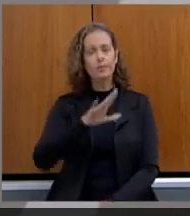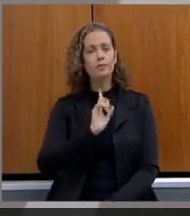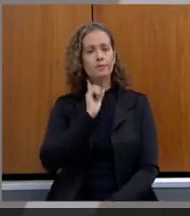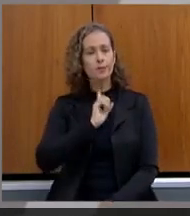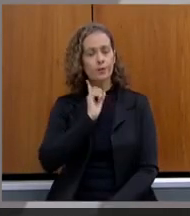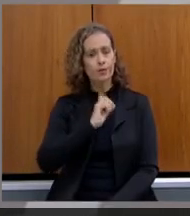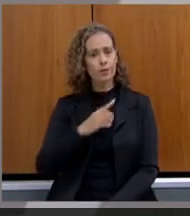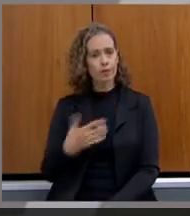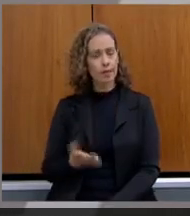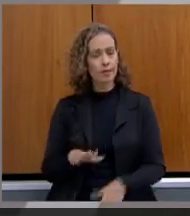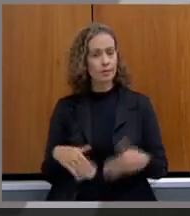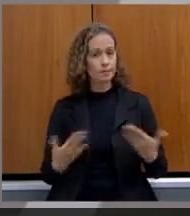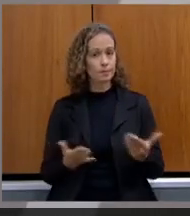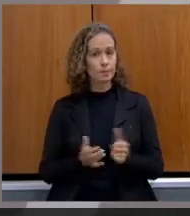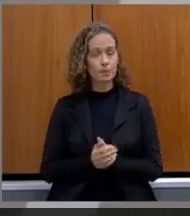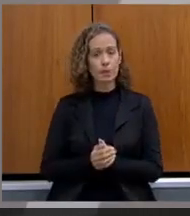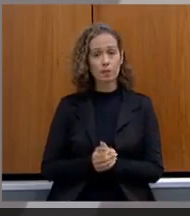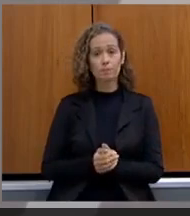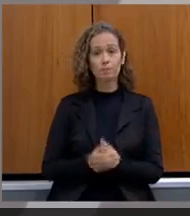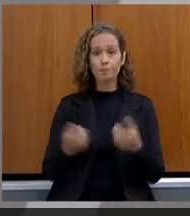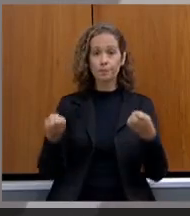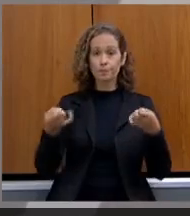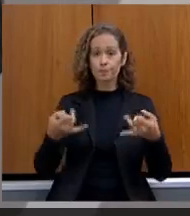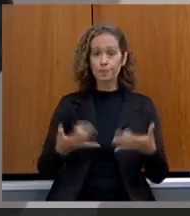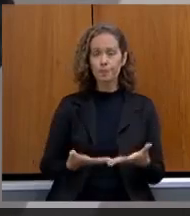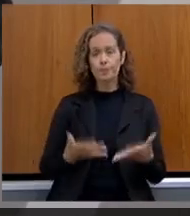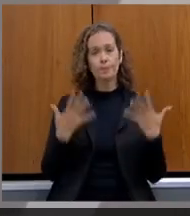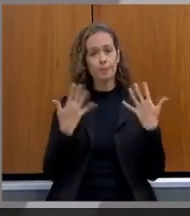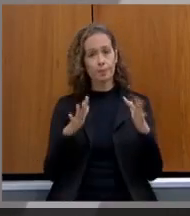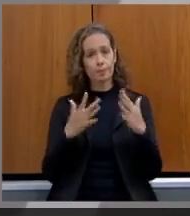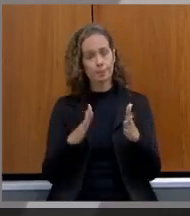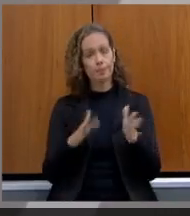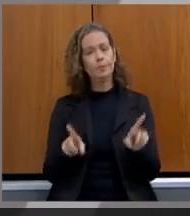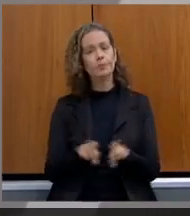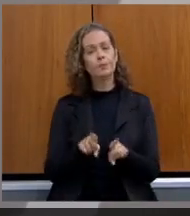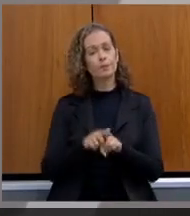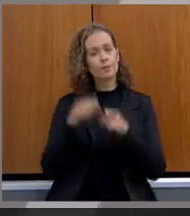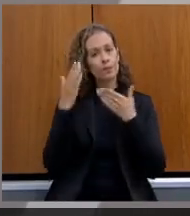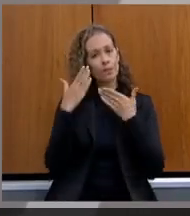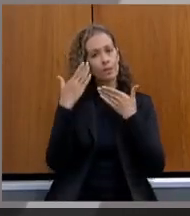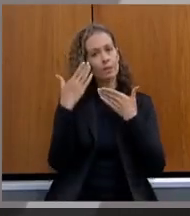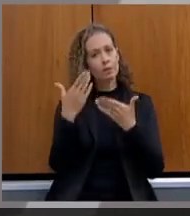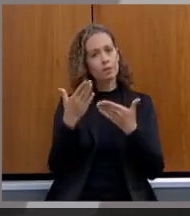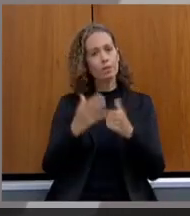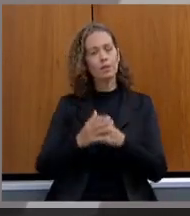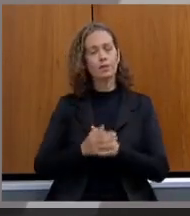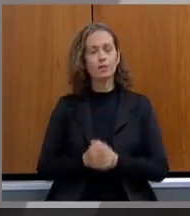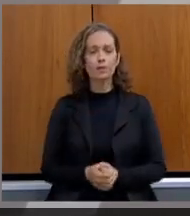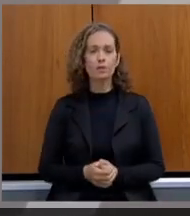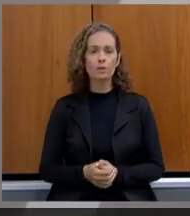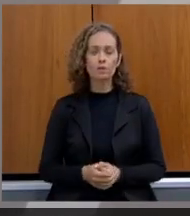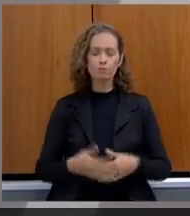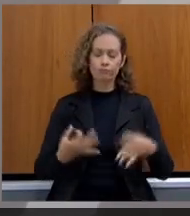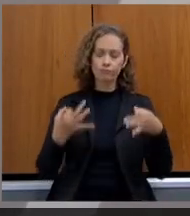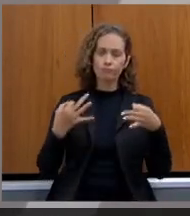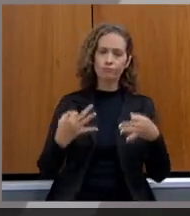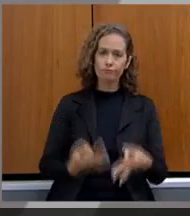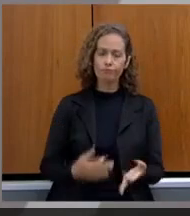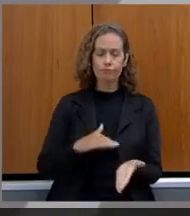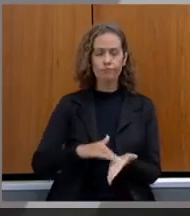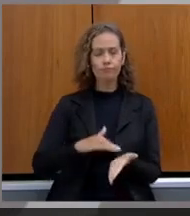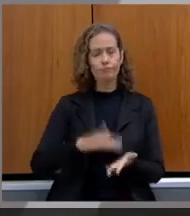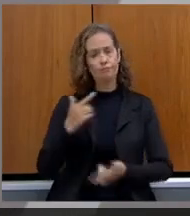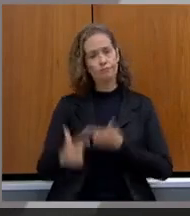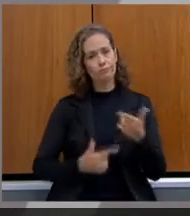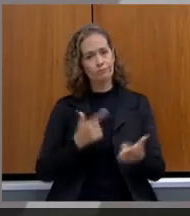Gerais não vem aqui né nessa primeira hora trazer os parabéns dos meu agradecimento né pela forma sensata que vem conduzindo a secretaria